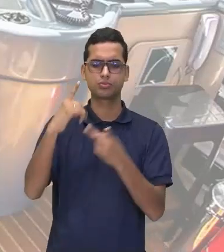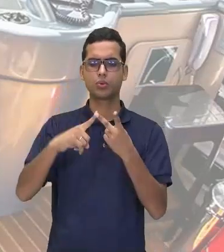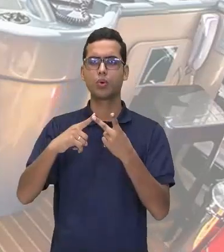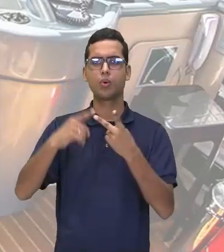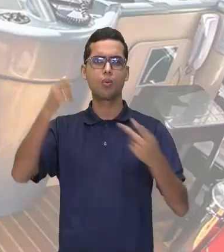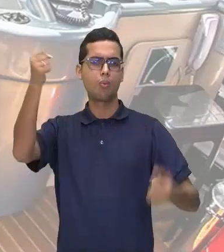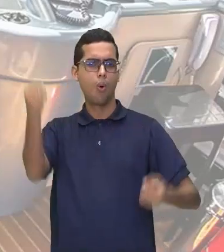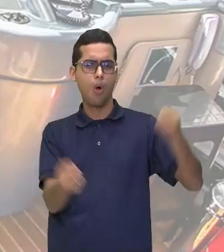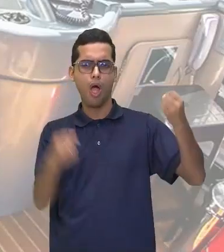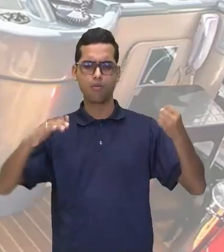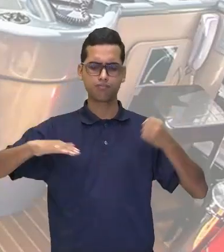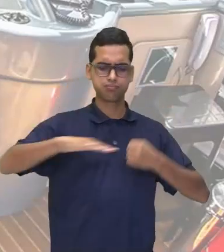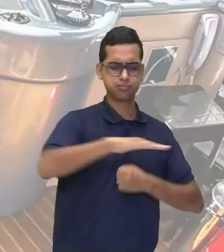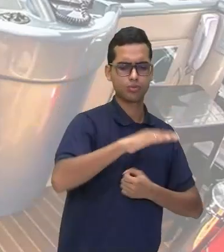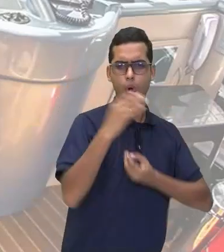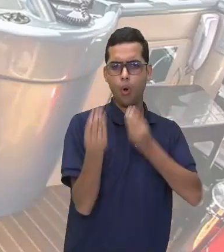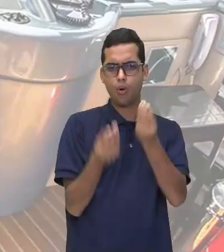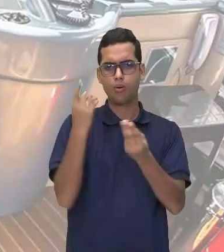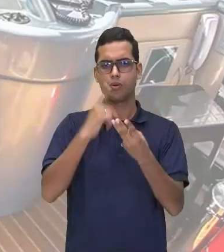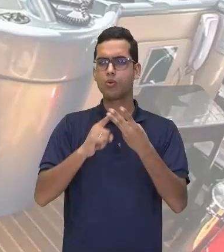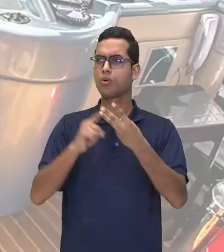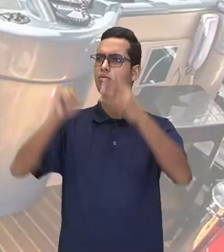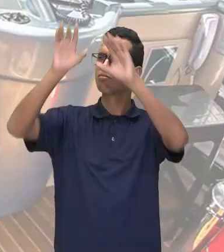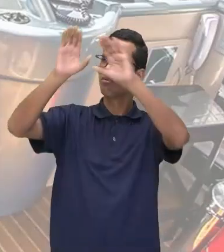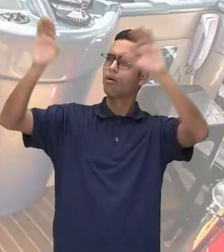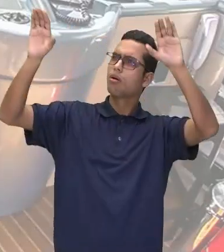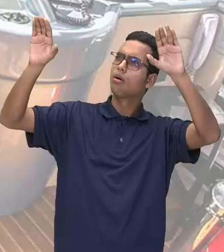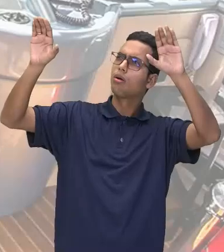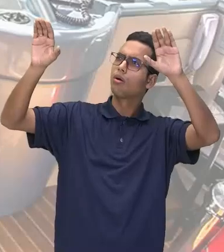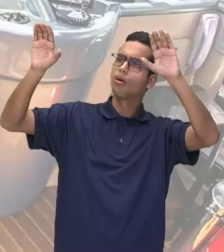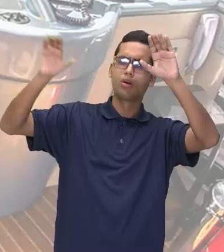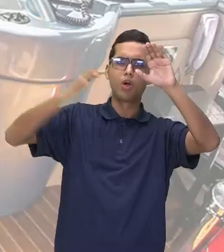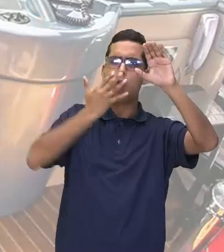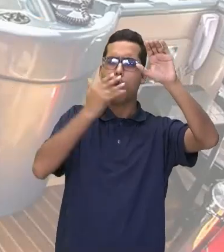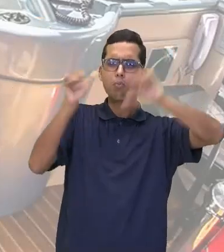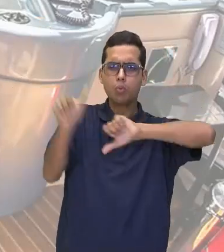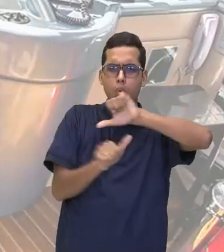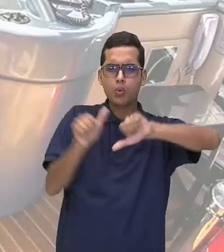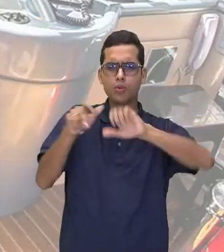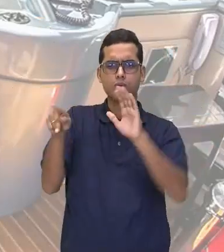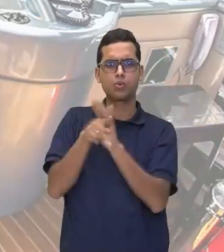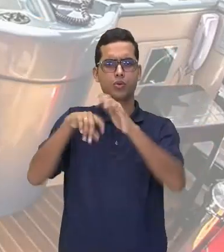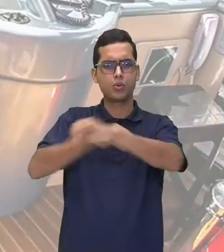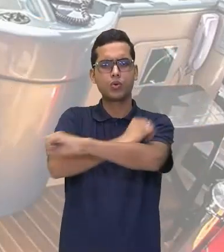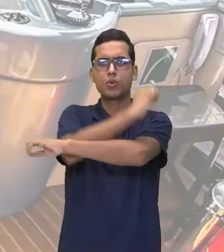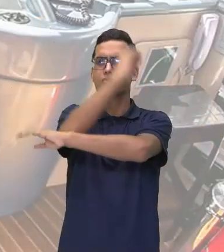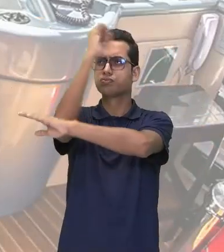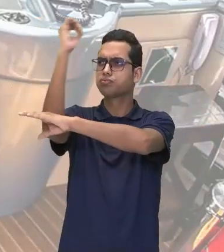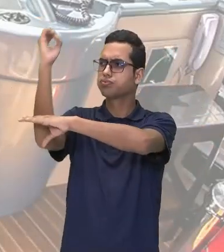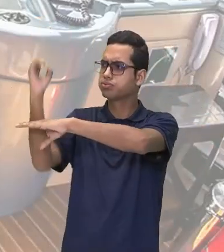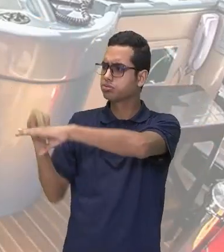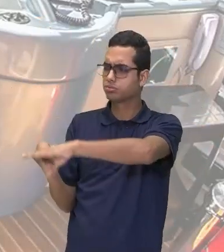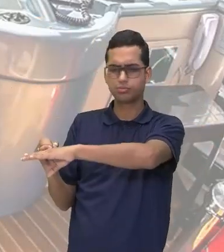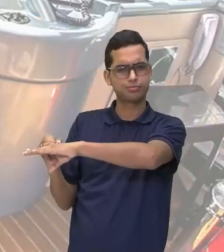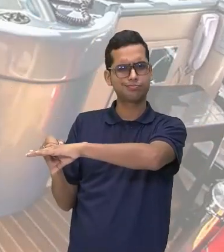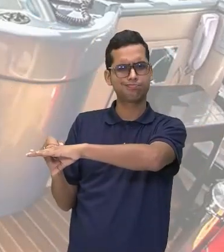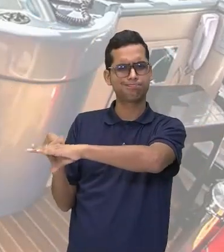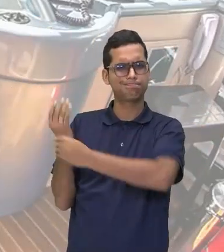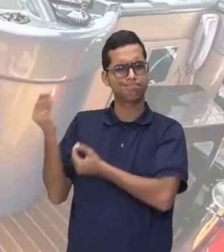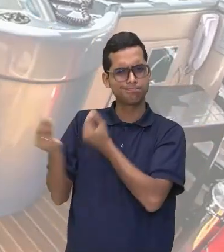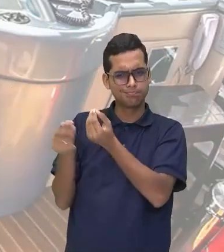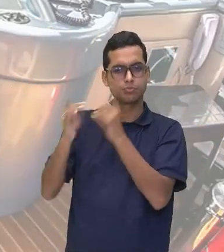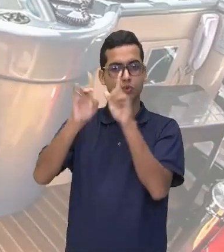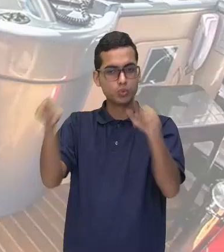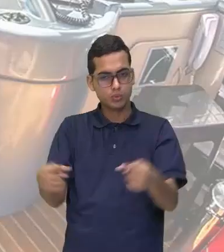até mesmo porque o céu muda de cor quando o sol vai embora? Esses questionamentos estão envolvidos aí com a